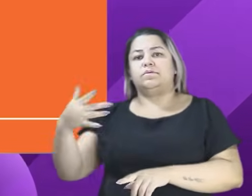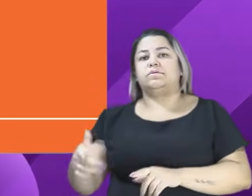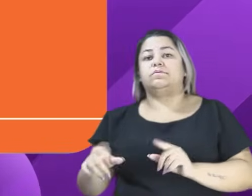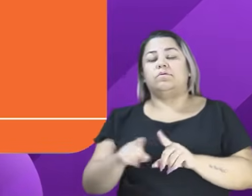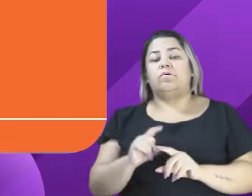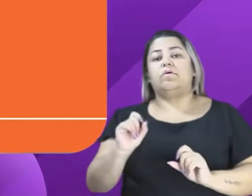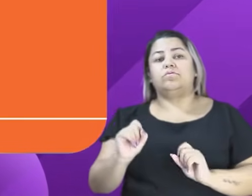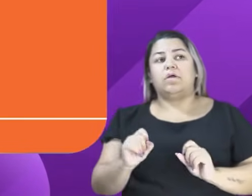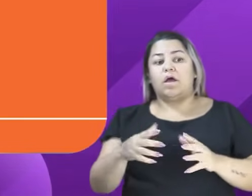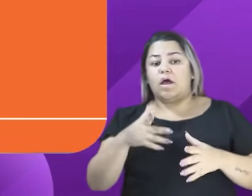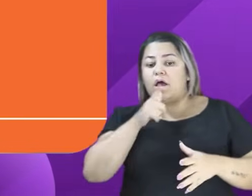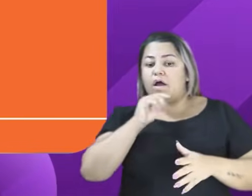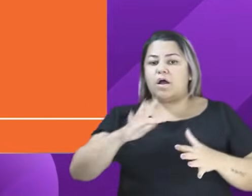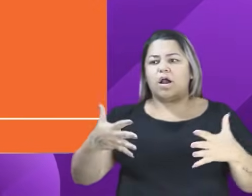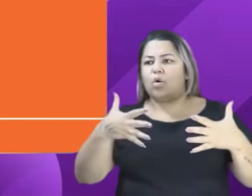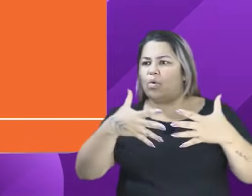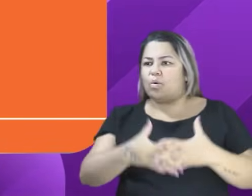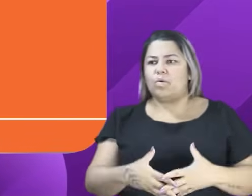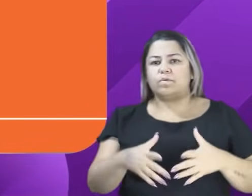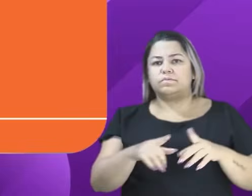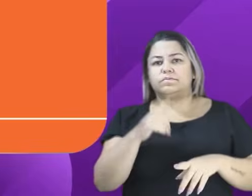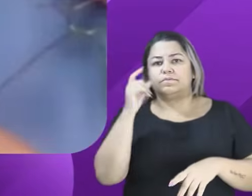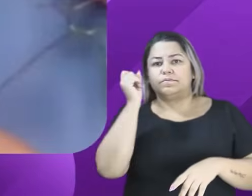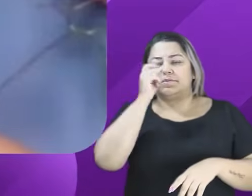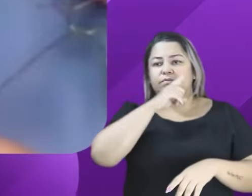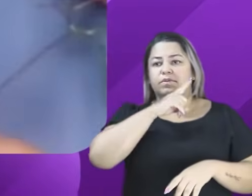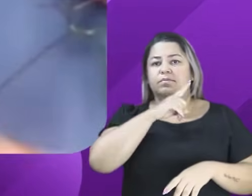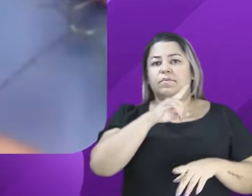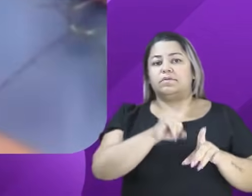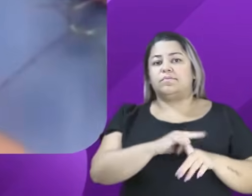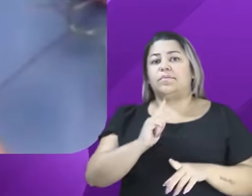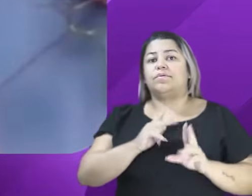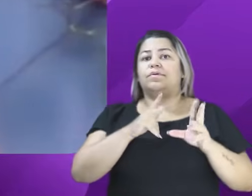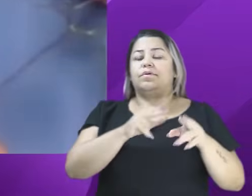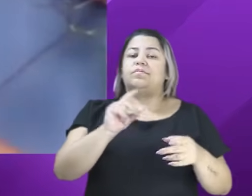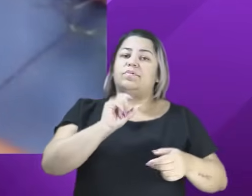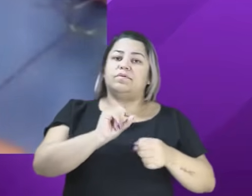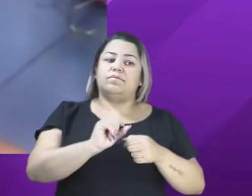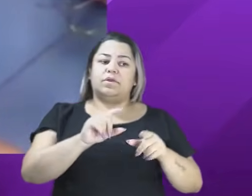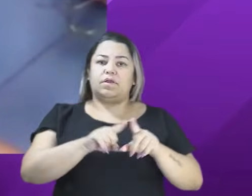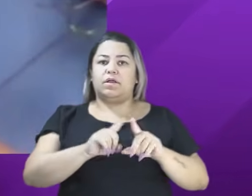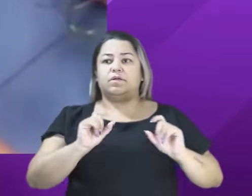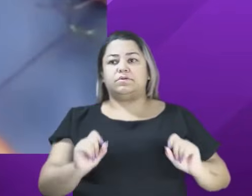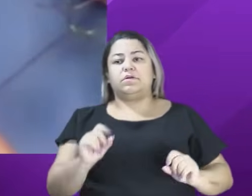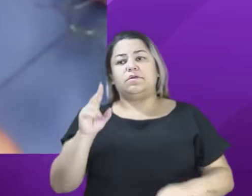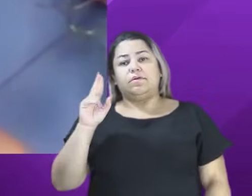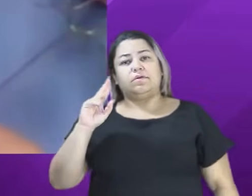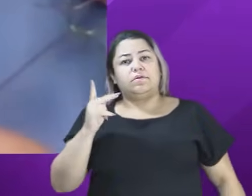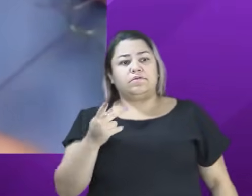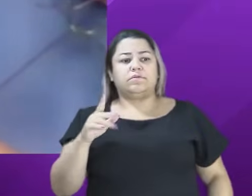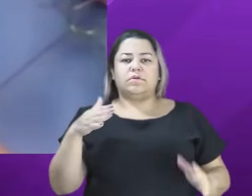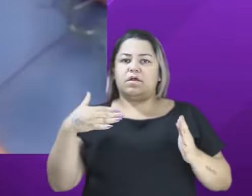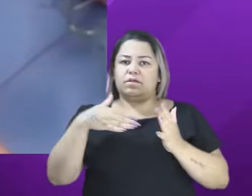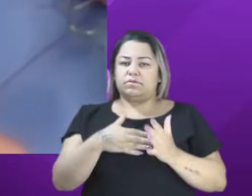de conflito, de muitos conflitos. E aí como é que nós fazemos essa ponte, né, historiográfica até